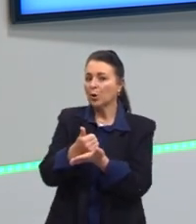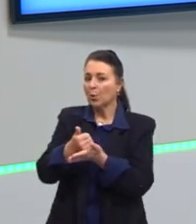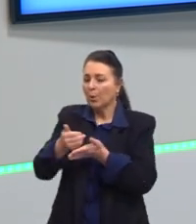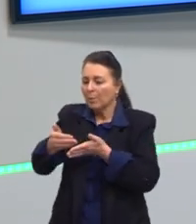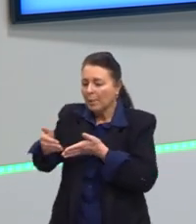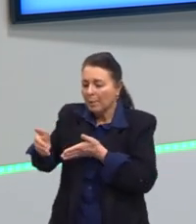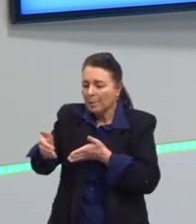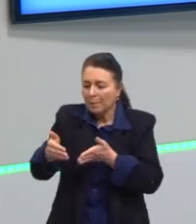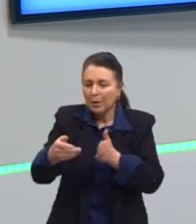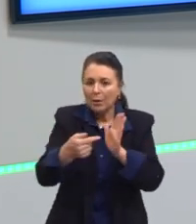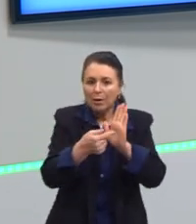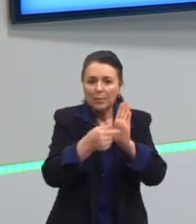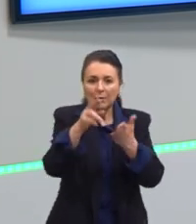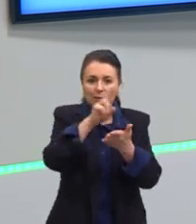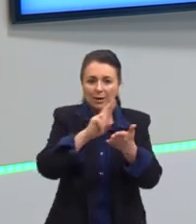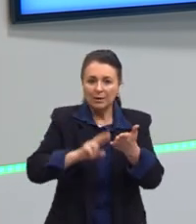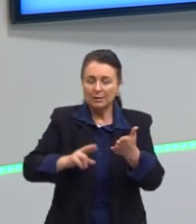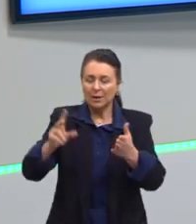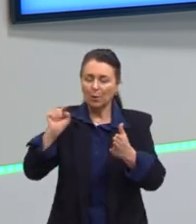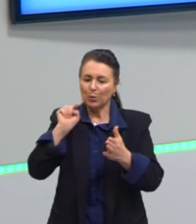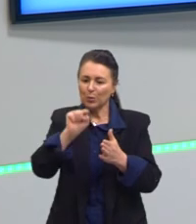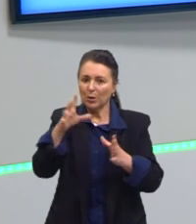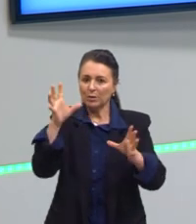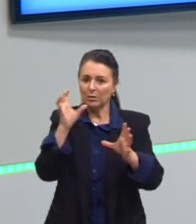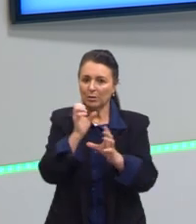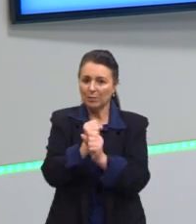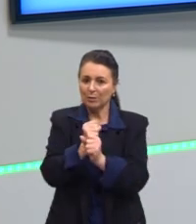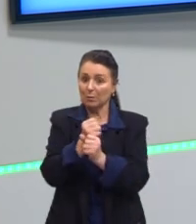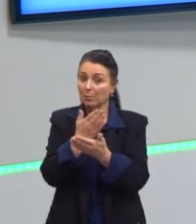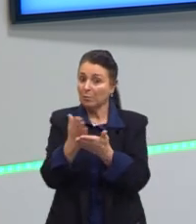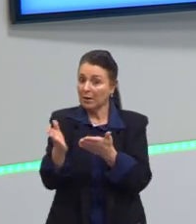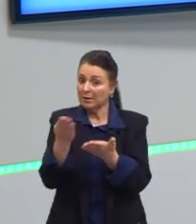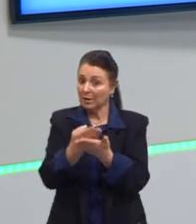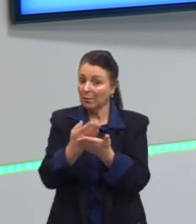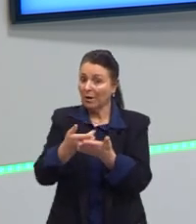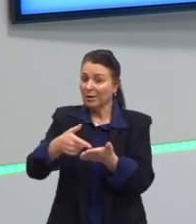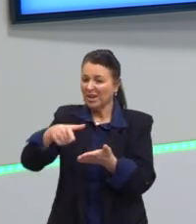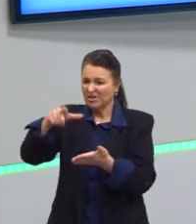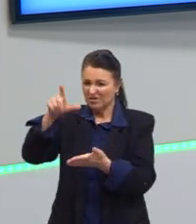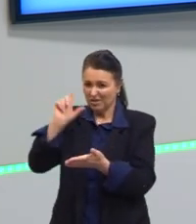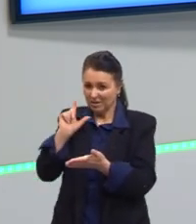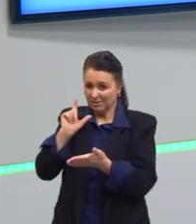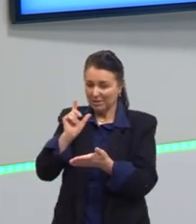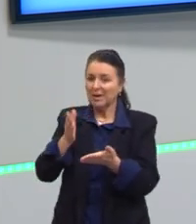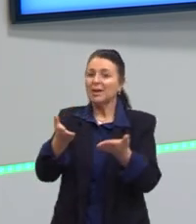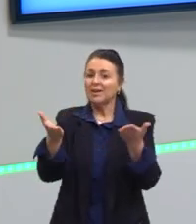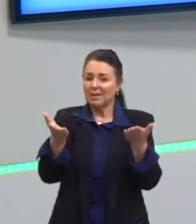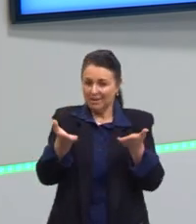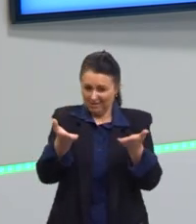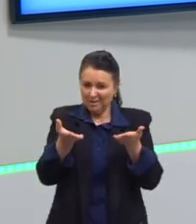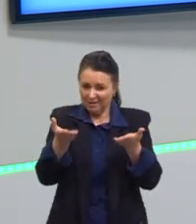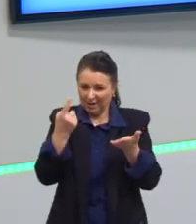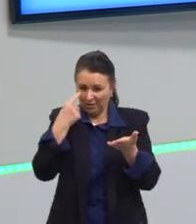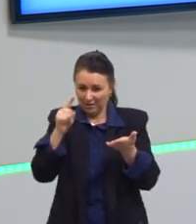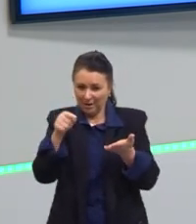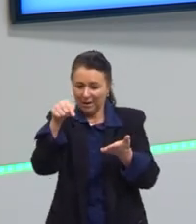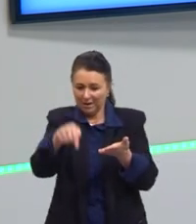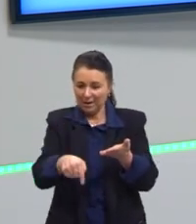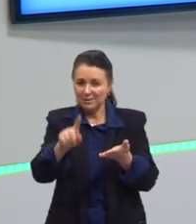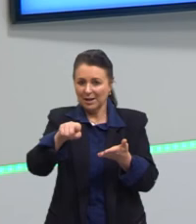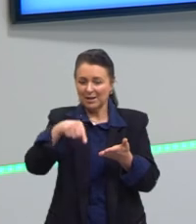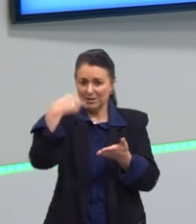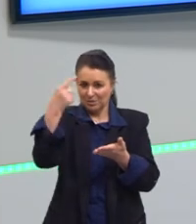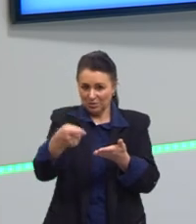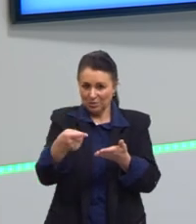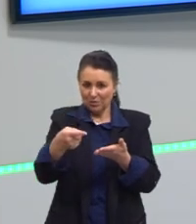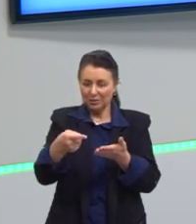o caminho da redação nota 1000 se tu perdeu as aulas anteriores e que acompanhar essa e as próximas tá